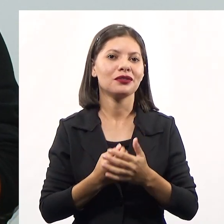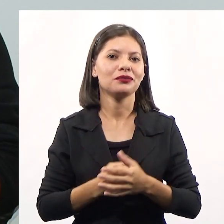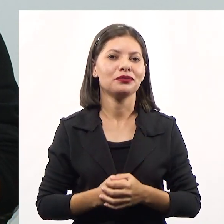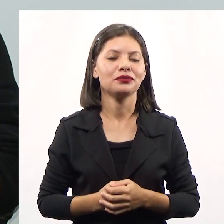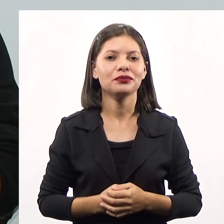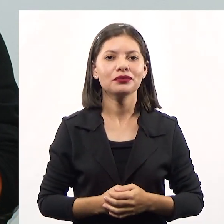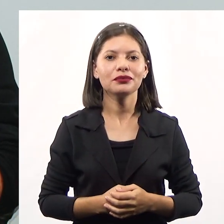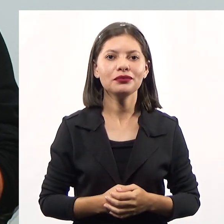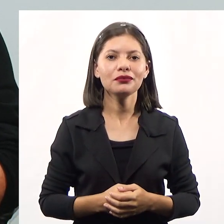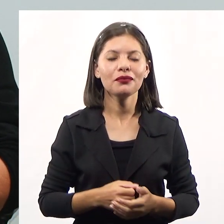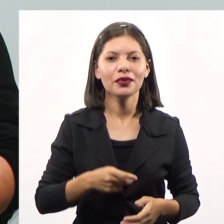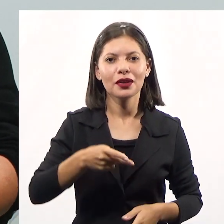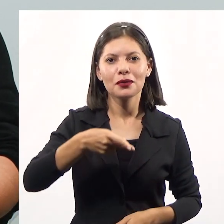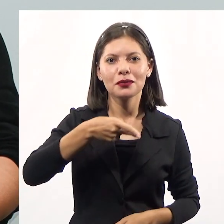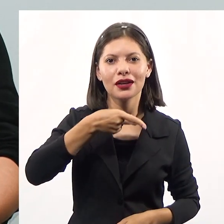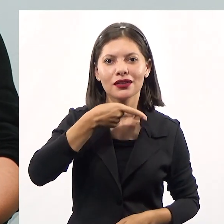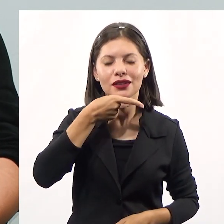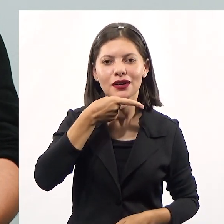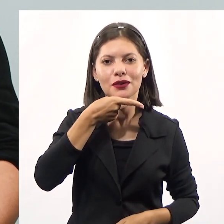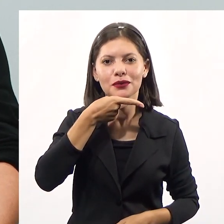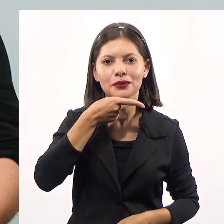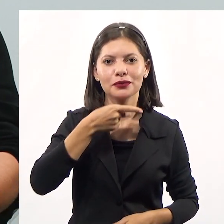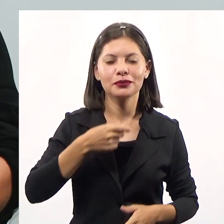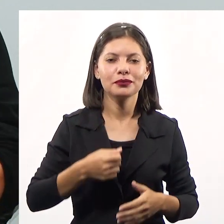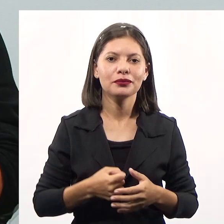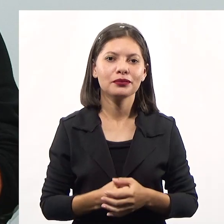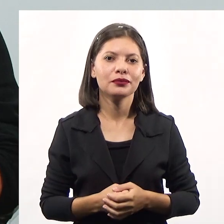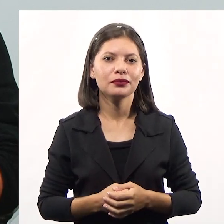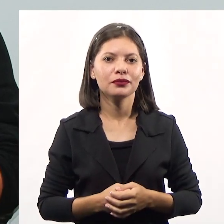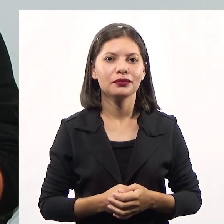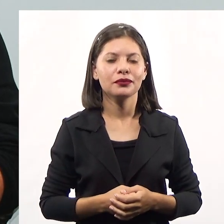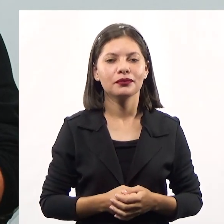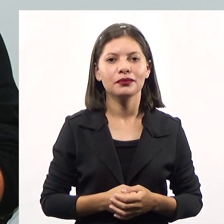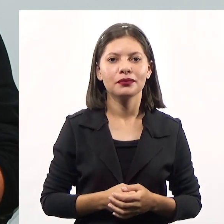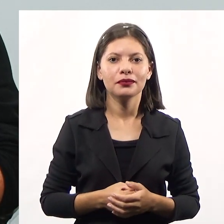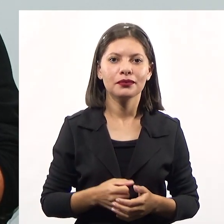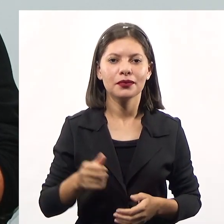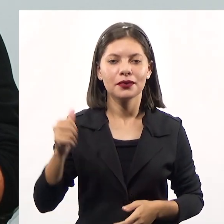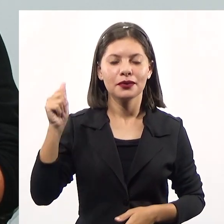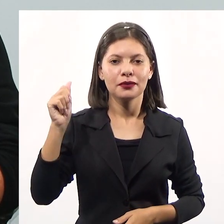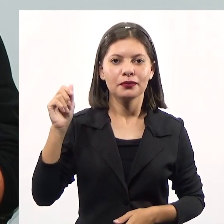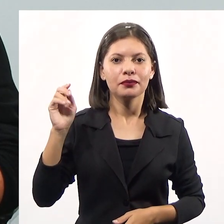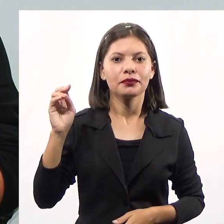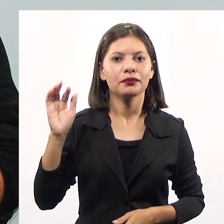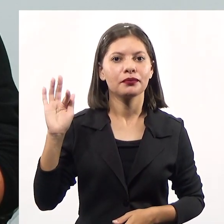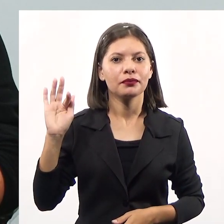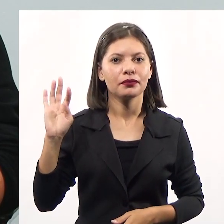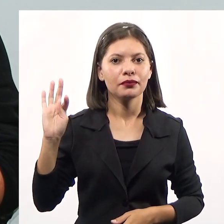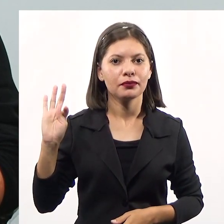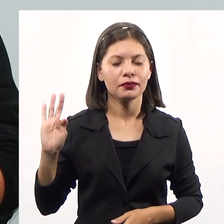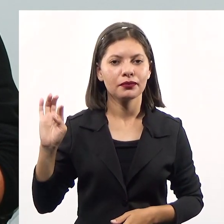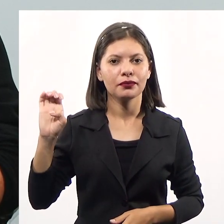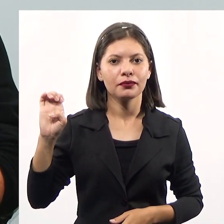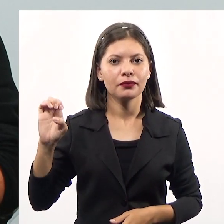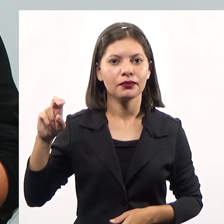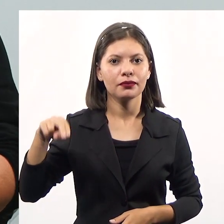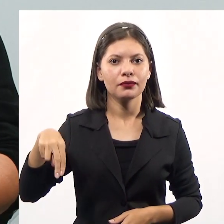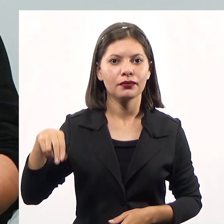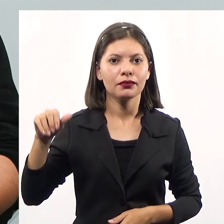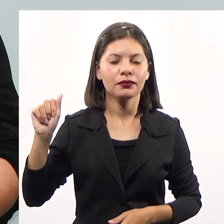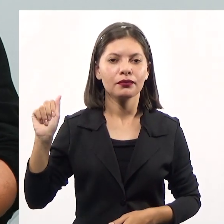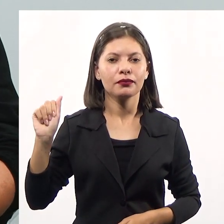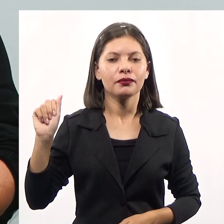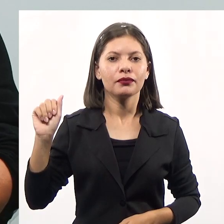de Platão, né, que é a Academia de Platão ou Academia de Atenas, como era chamada, e